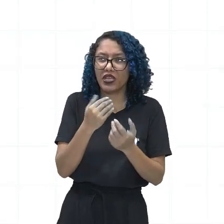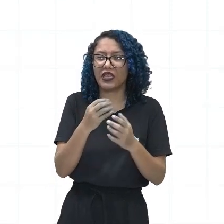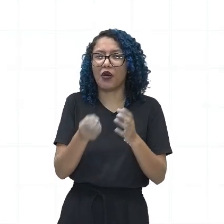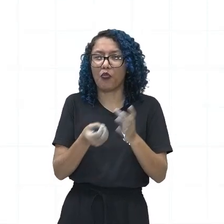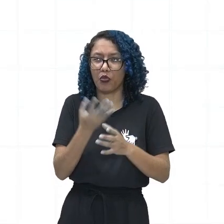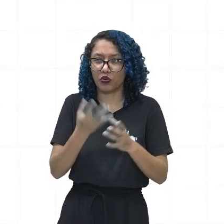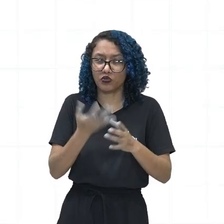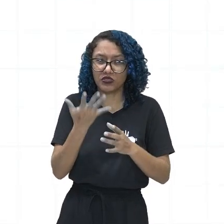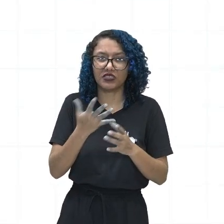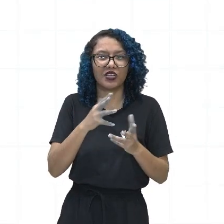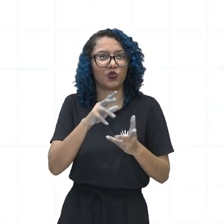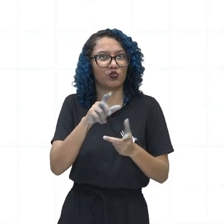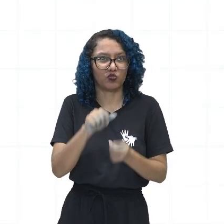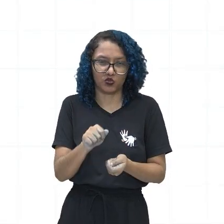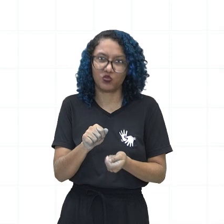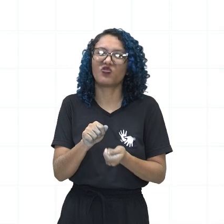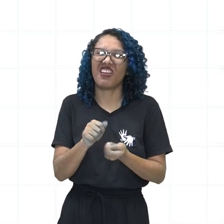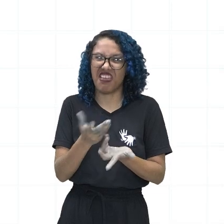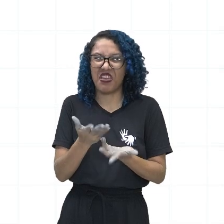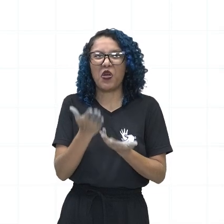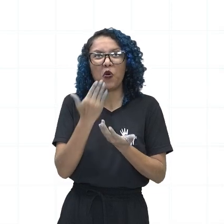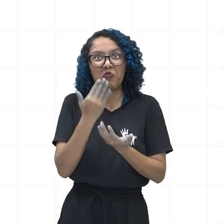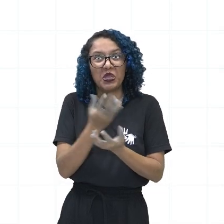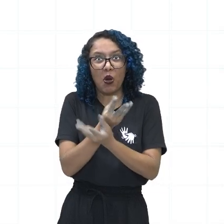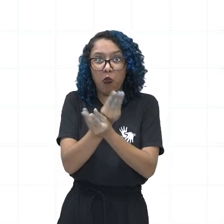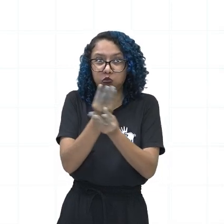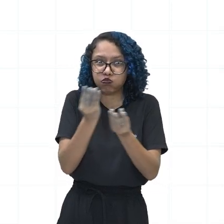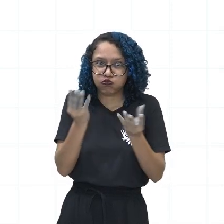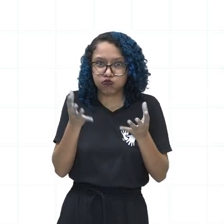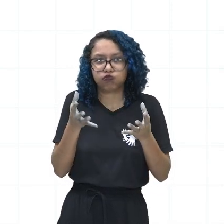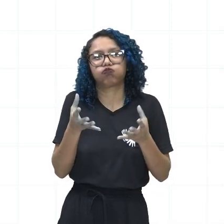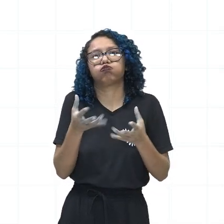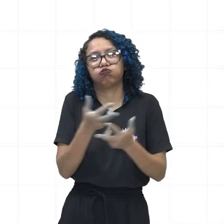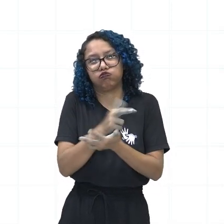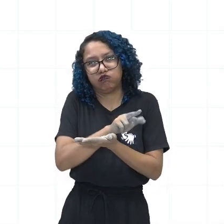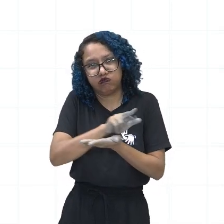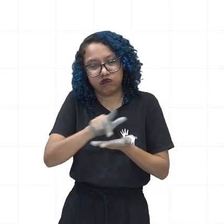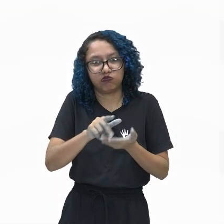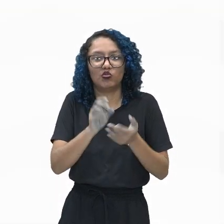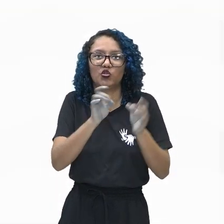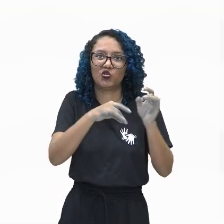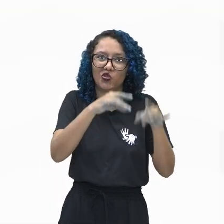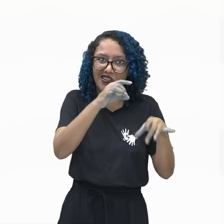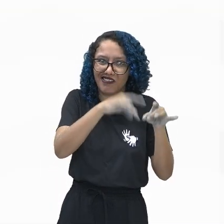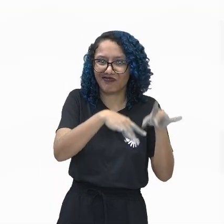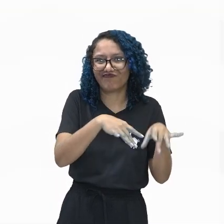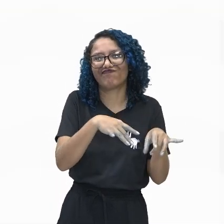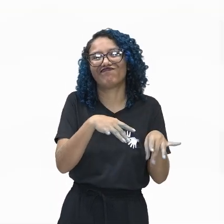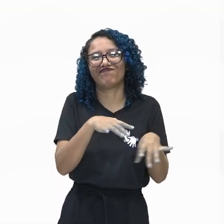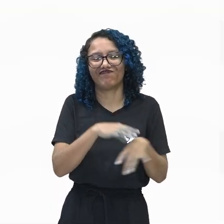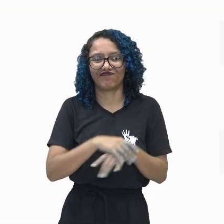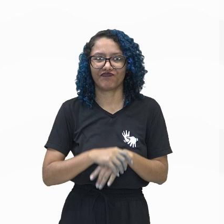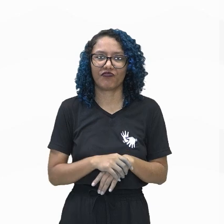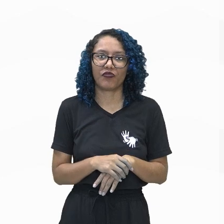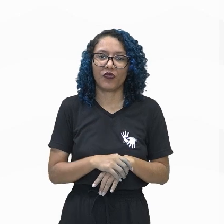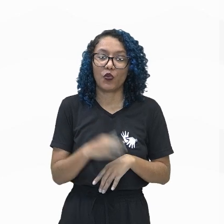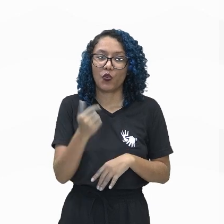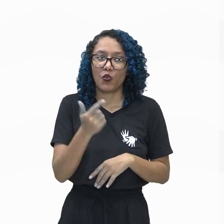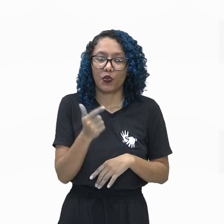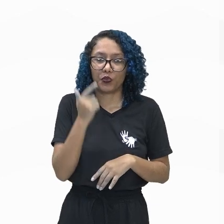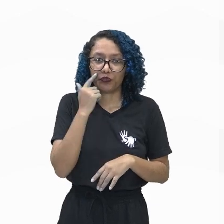sendo jogada fora. E as metas desse objetivo são, dê uma olhada, nós temos